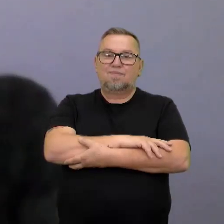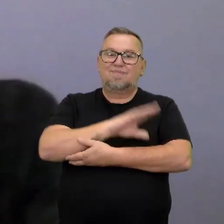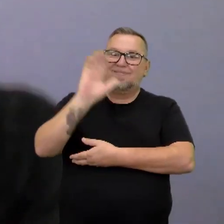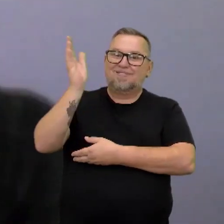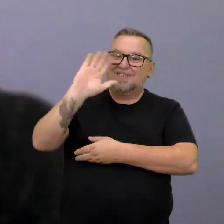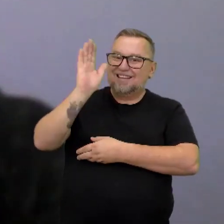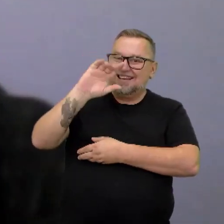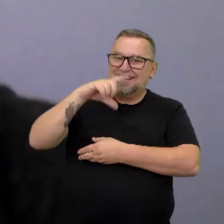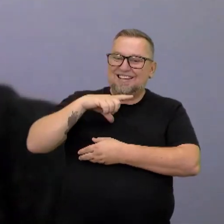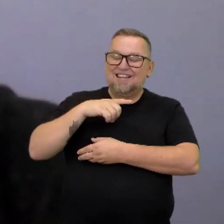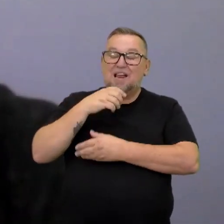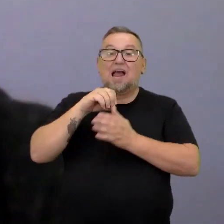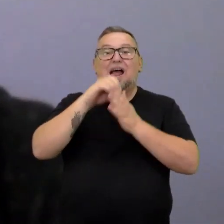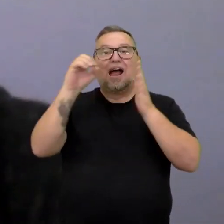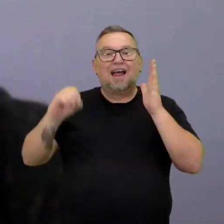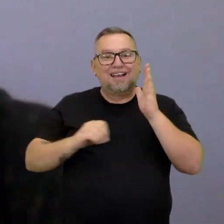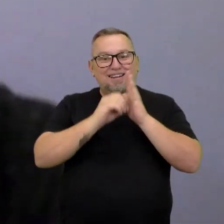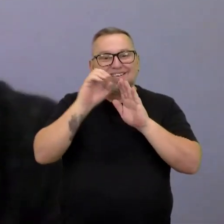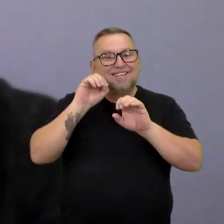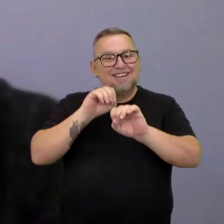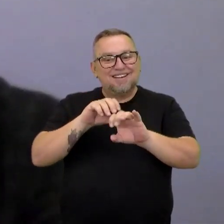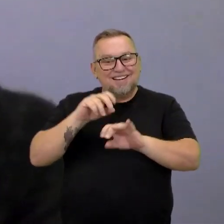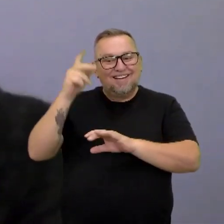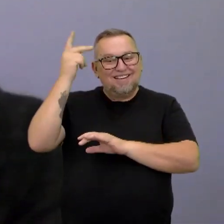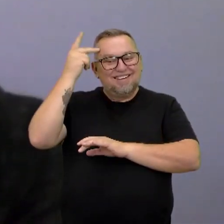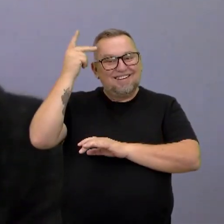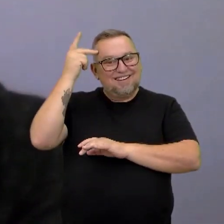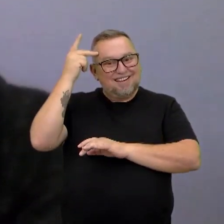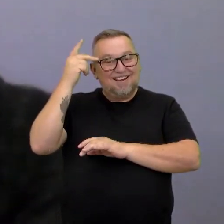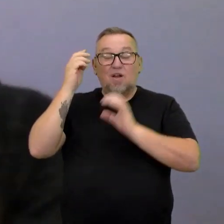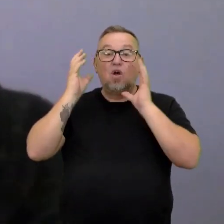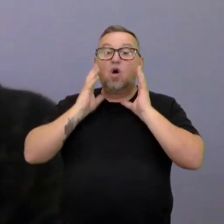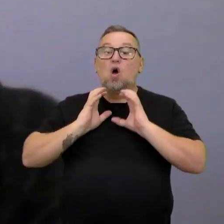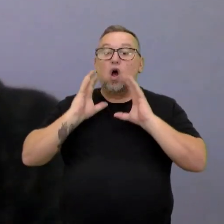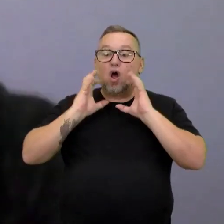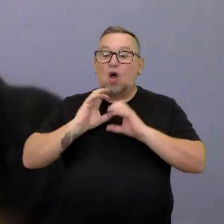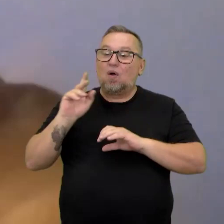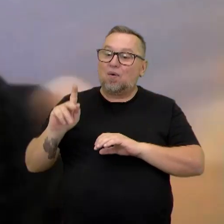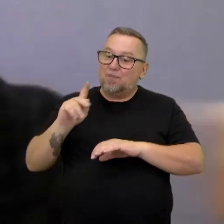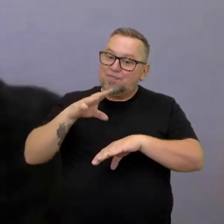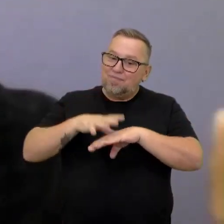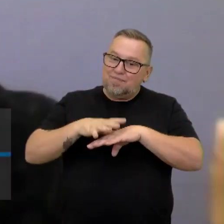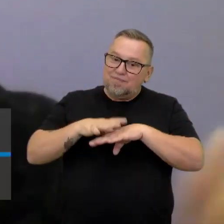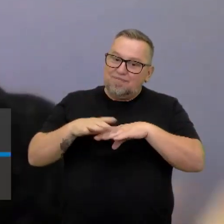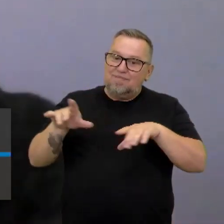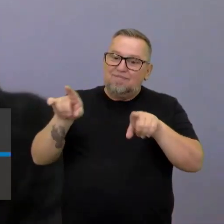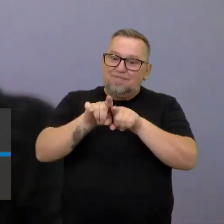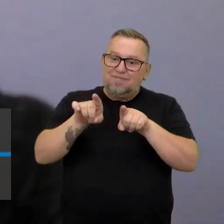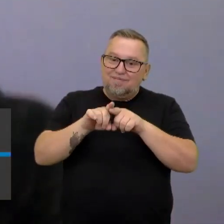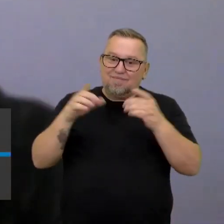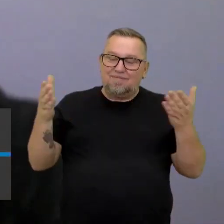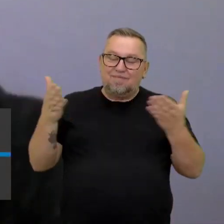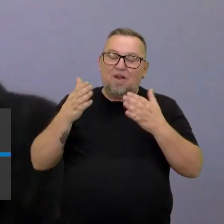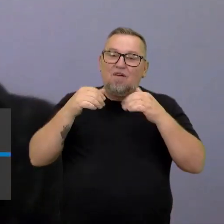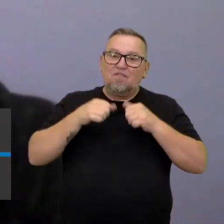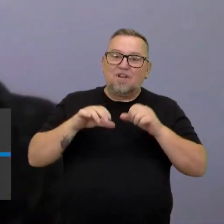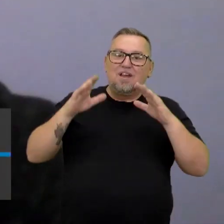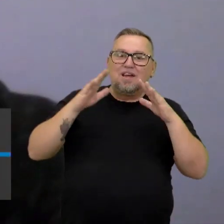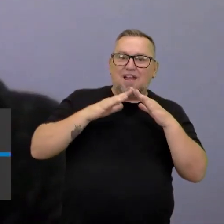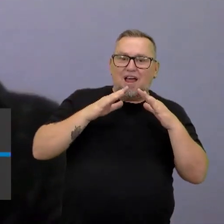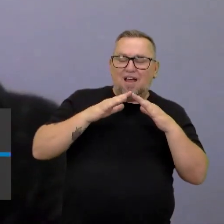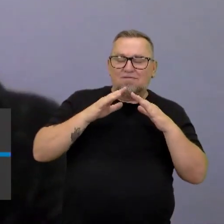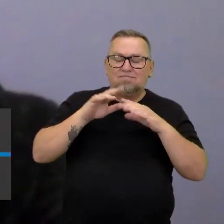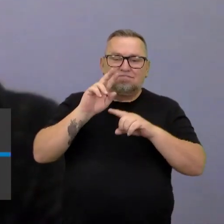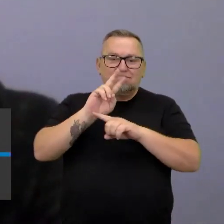Sejam muito bem-vindos ao Centro de Mídias da Educação de São Paulo. Eu sou o Tony, seu professor de matemática, hoje aqui de casa, cumprindo alguns protocolos